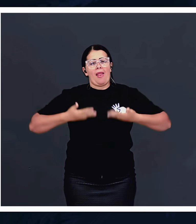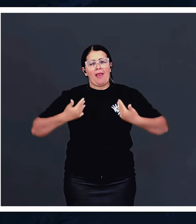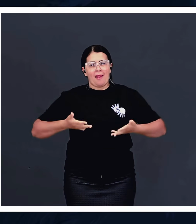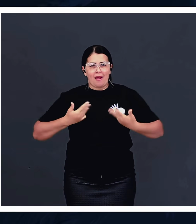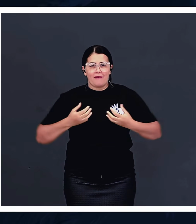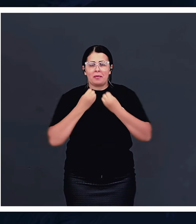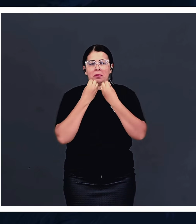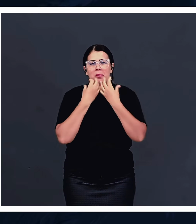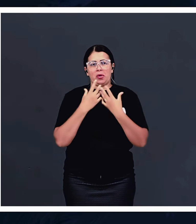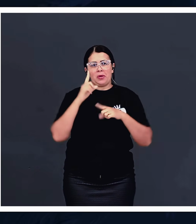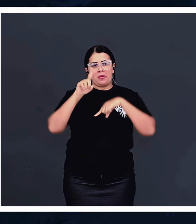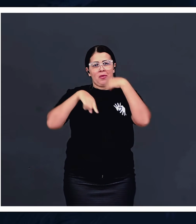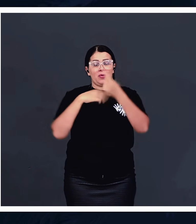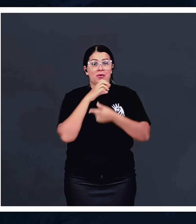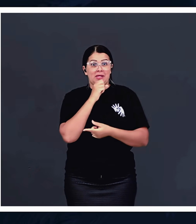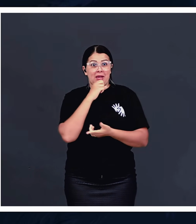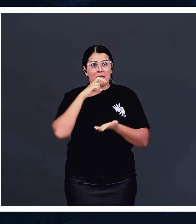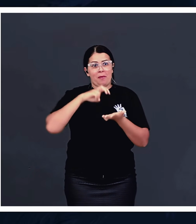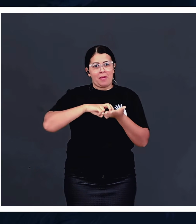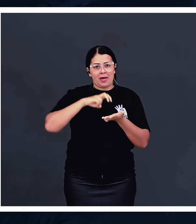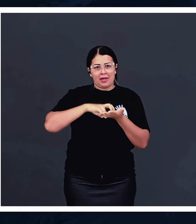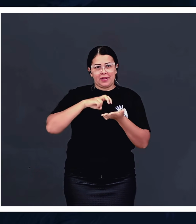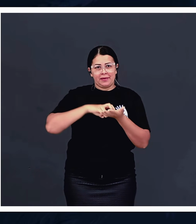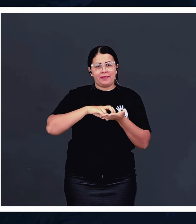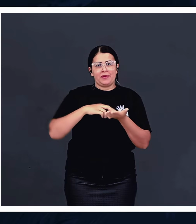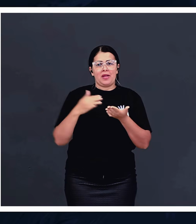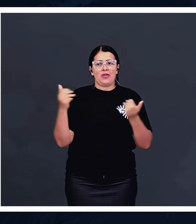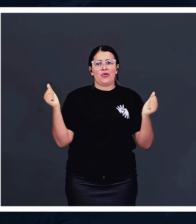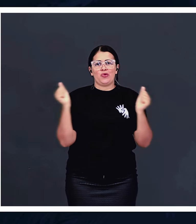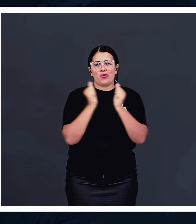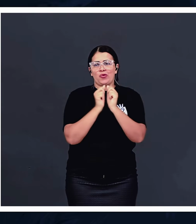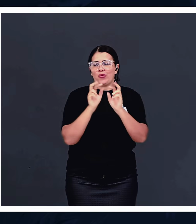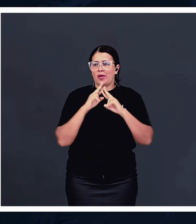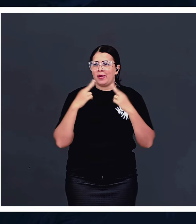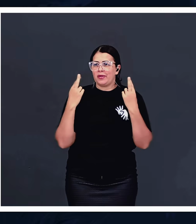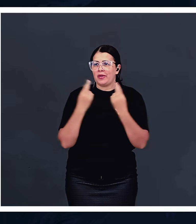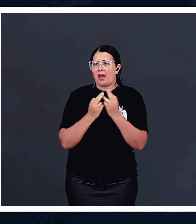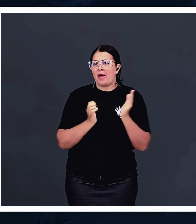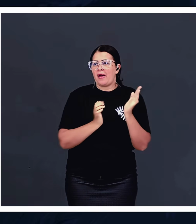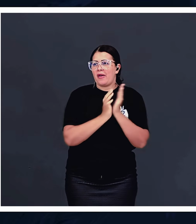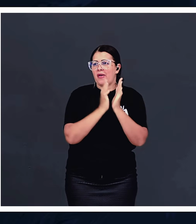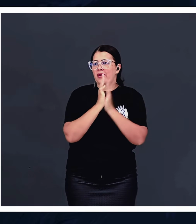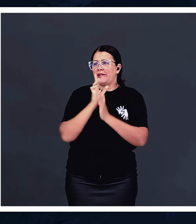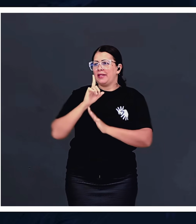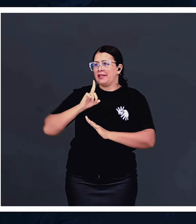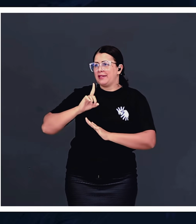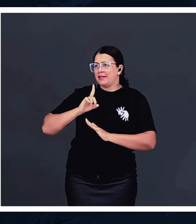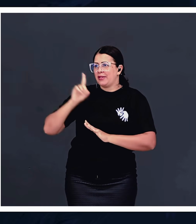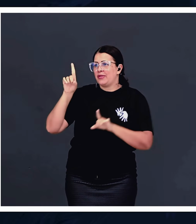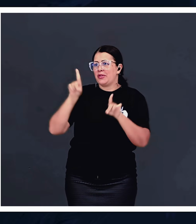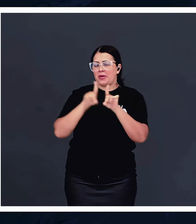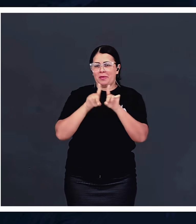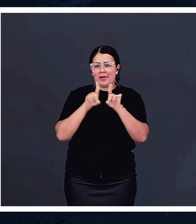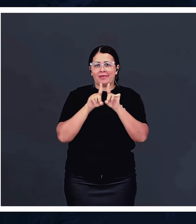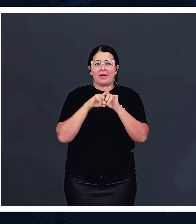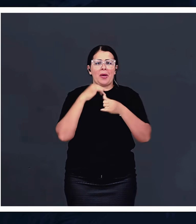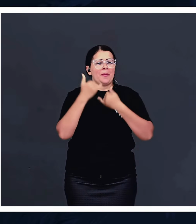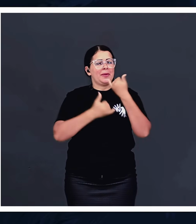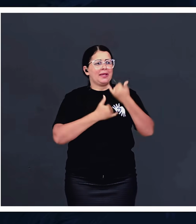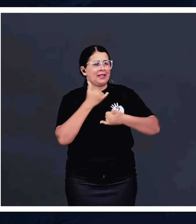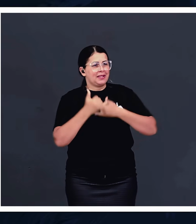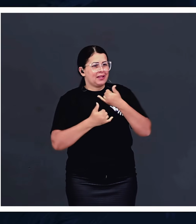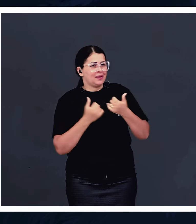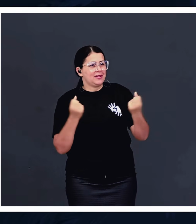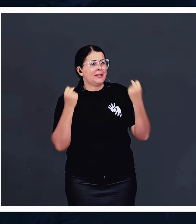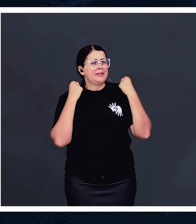no próximo sábado, durante a manhã, nós estaremos reunidas adorando a Deus, confraternizando, divertindo,